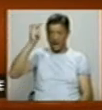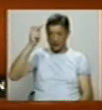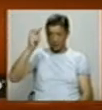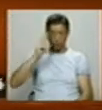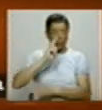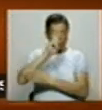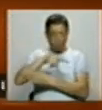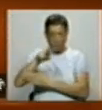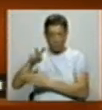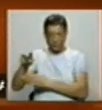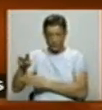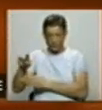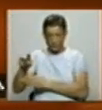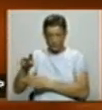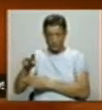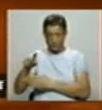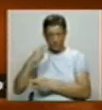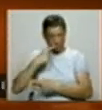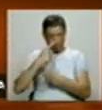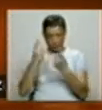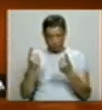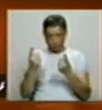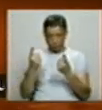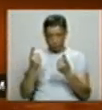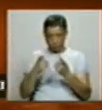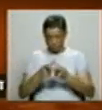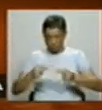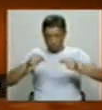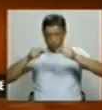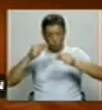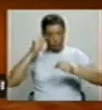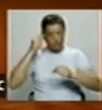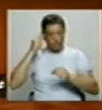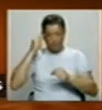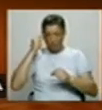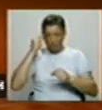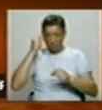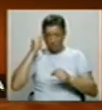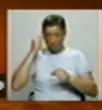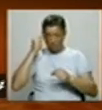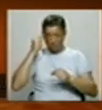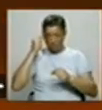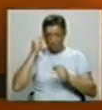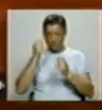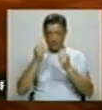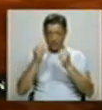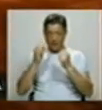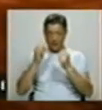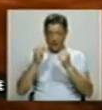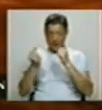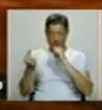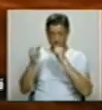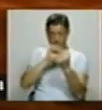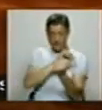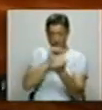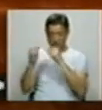das missões Venus Express, a Akatsuki, japonesa, e a Messenger, e ainda o telescópio espacial Hubble. E o que é que